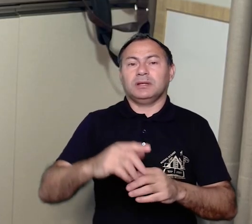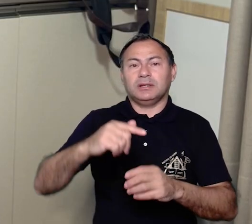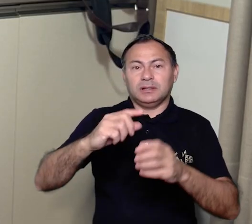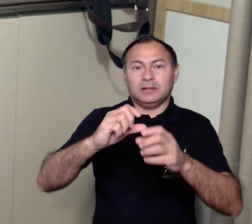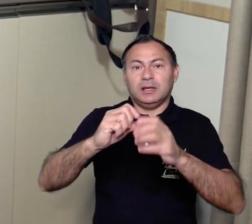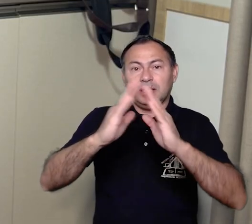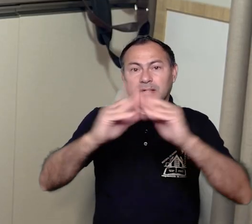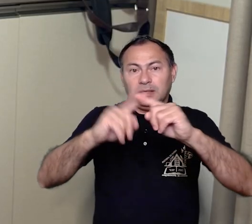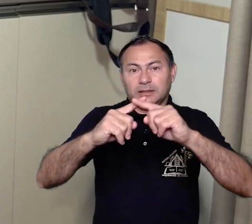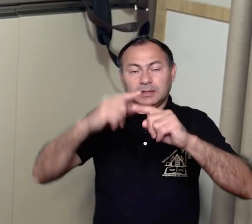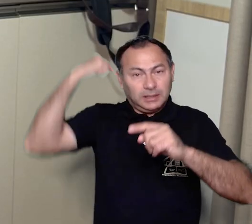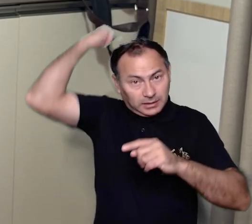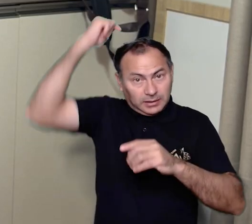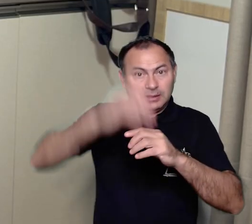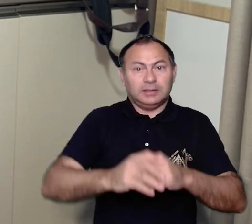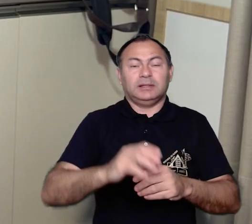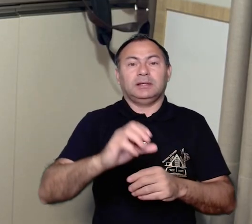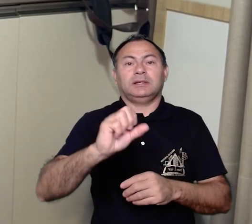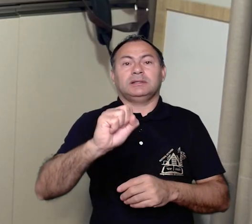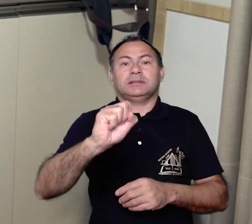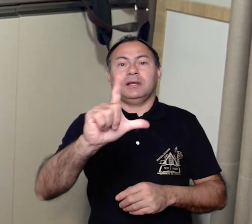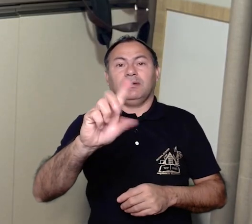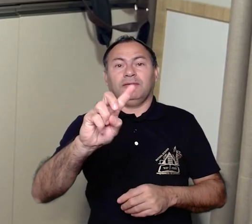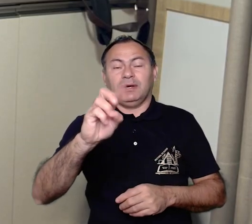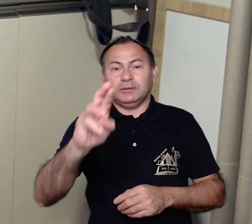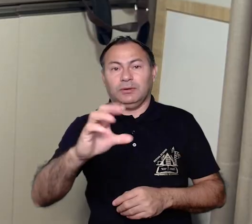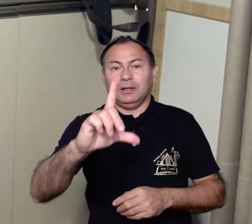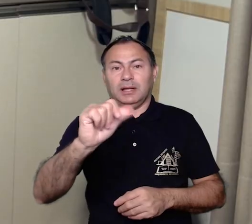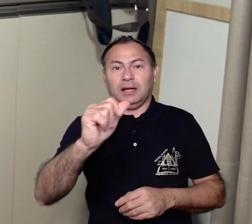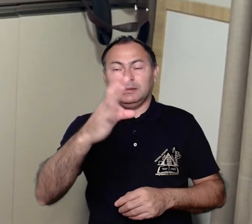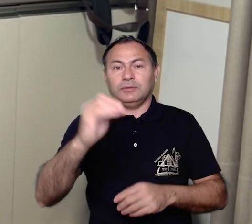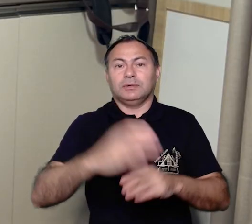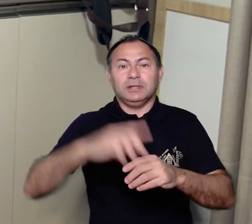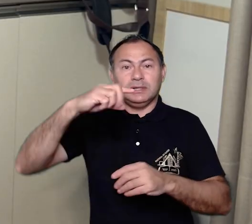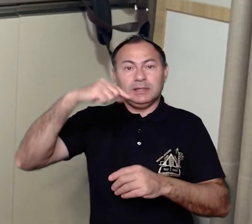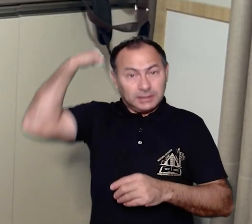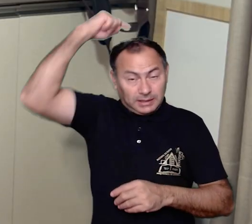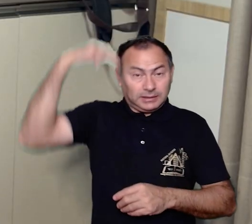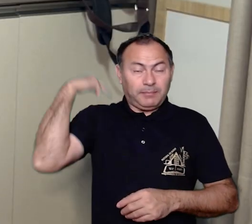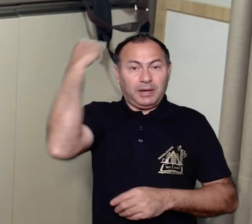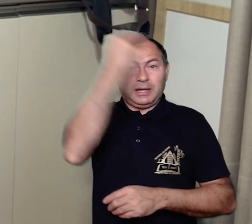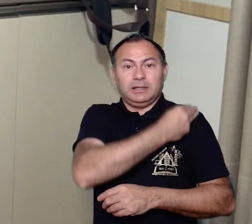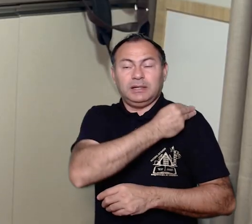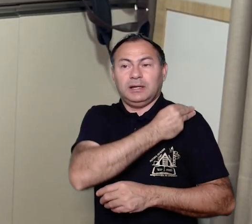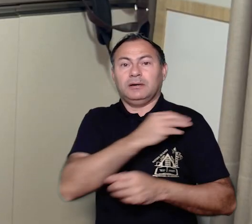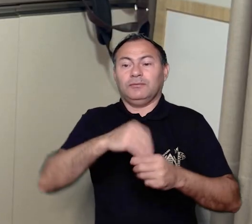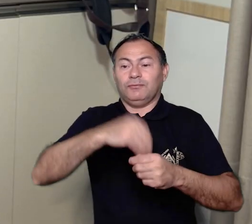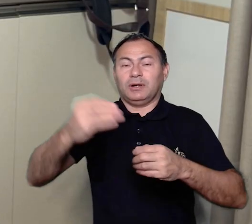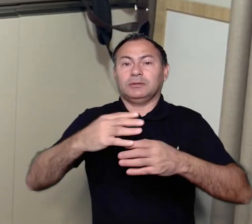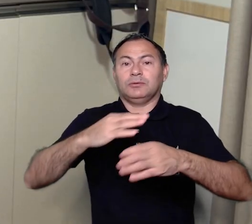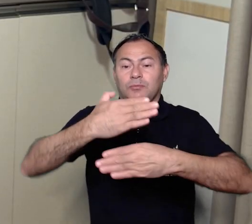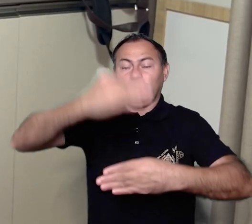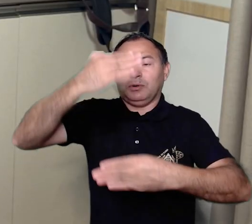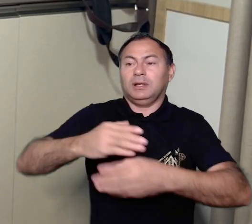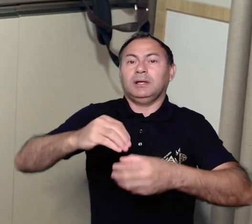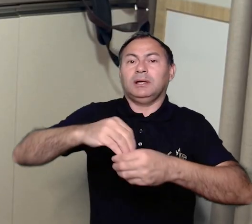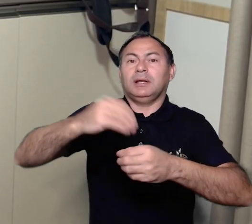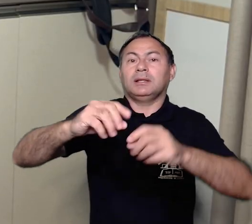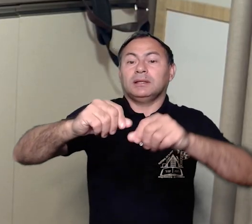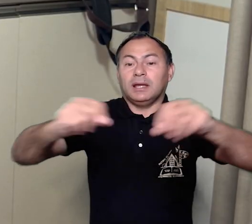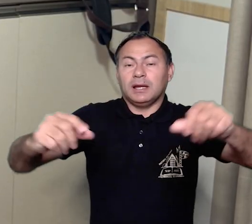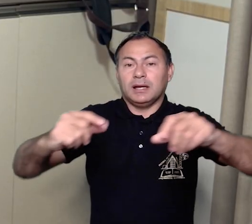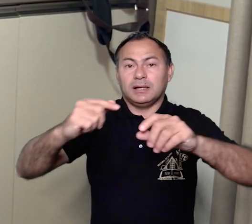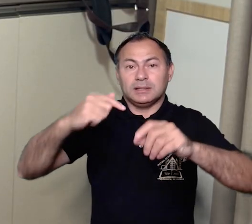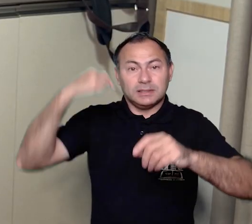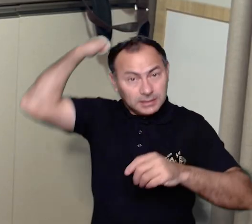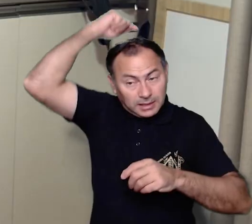em Latrão, Santa Maria Maior em São Paulo, fora dos muros, e na Terra Santa, pelo menos uma das